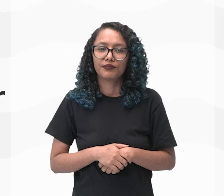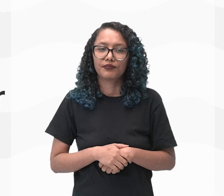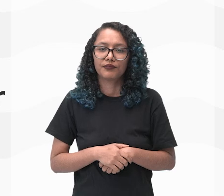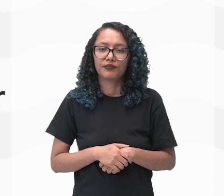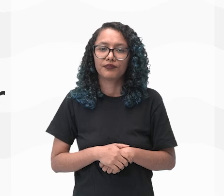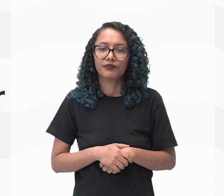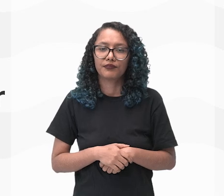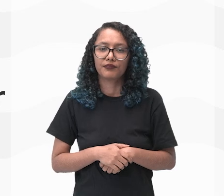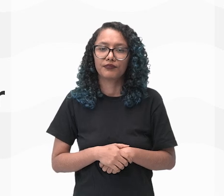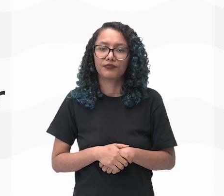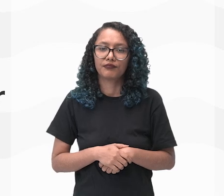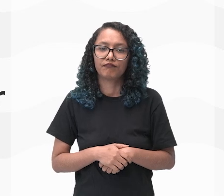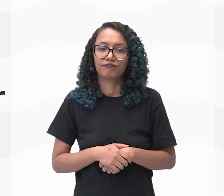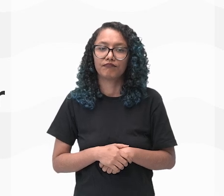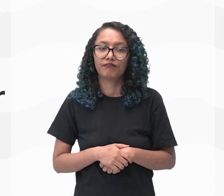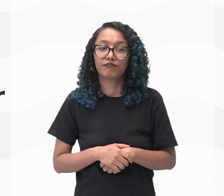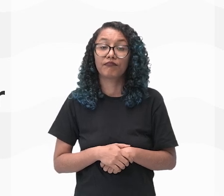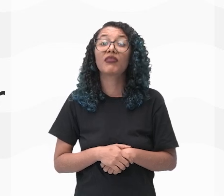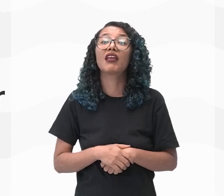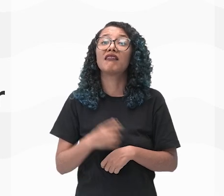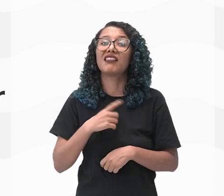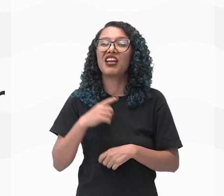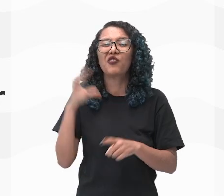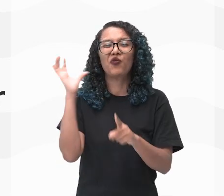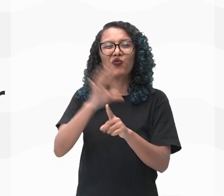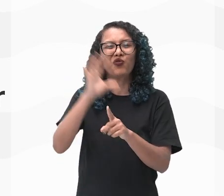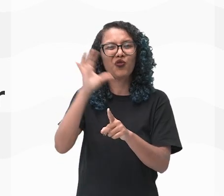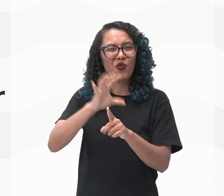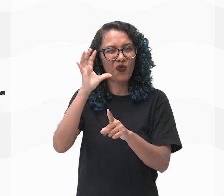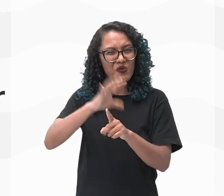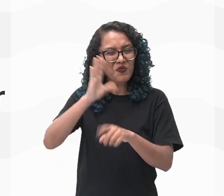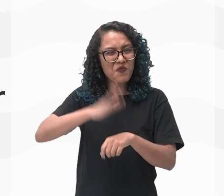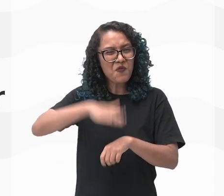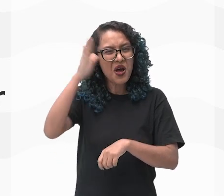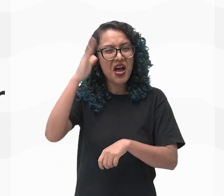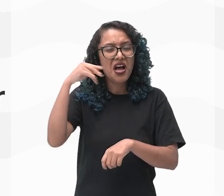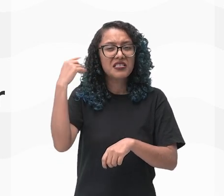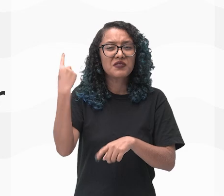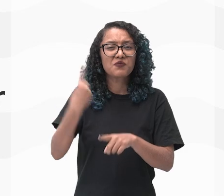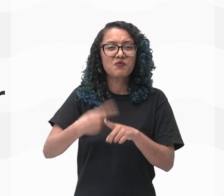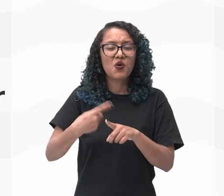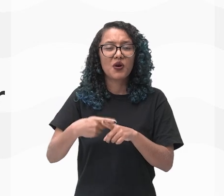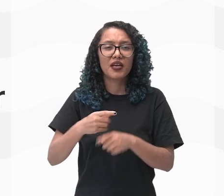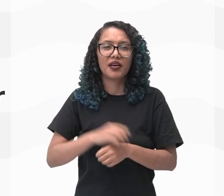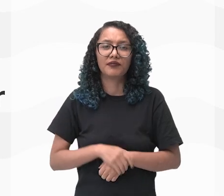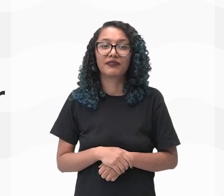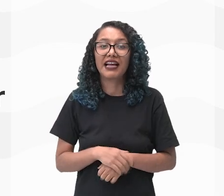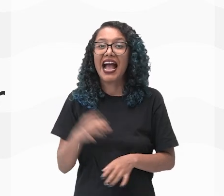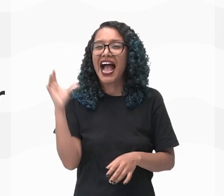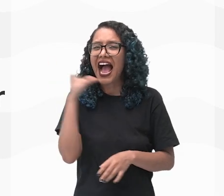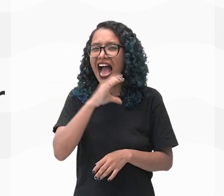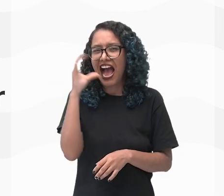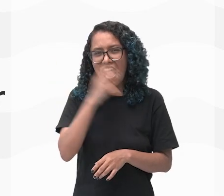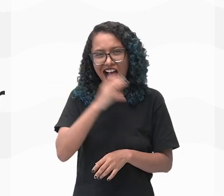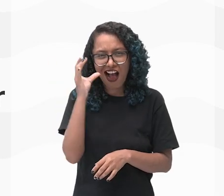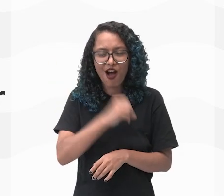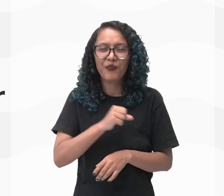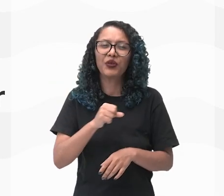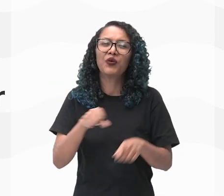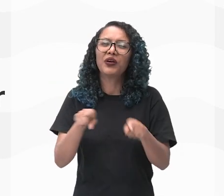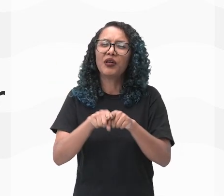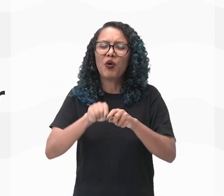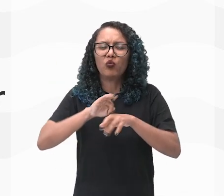redes sociais, onde qualquer pessoa pode criar e compartilhar muito facilmente